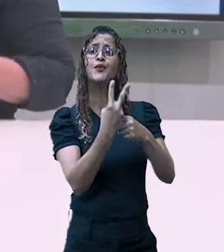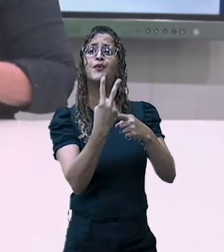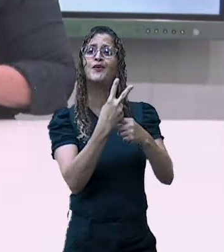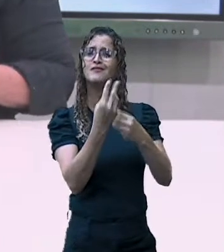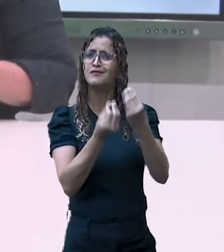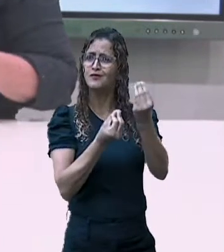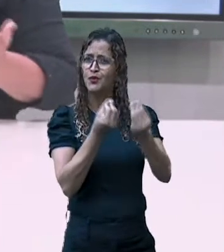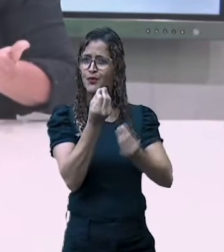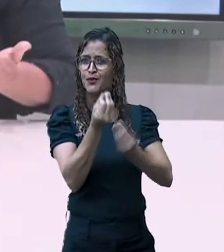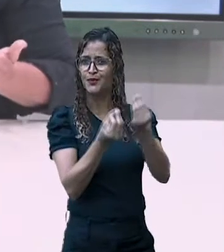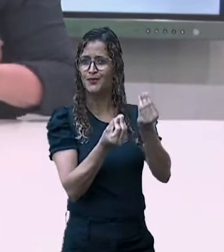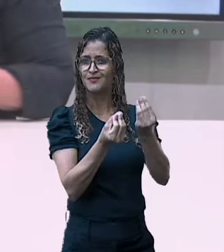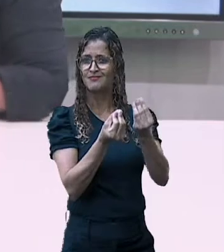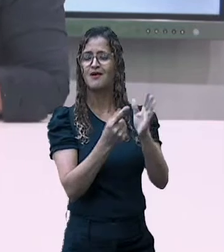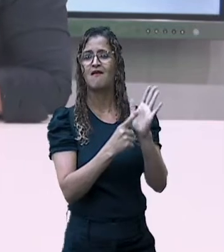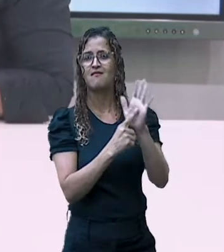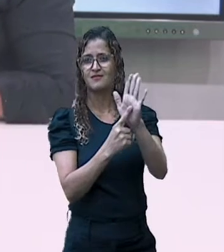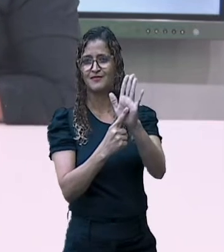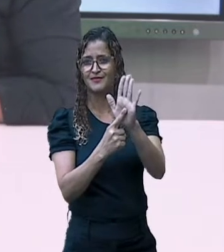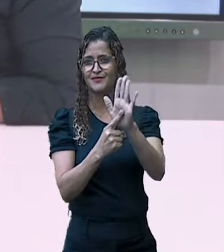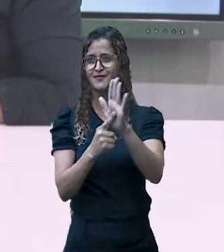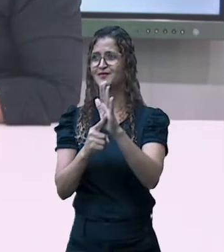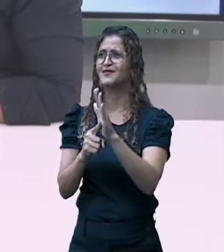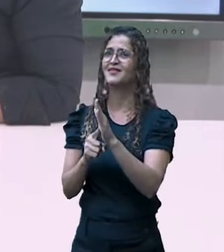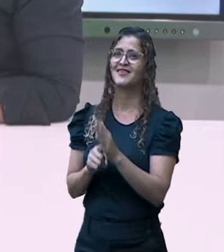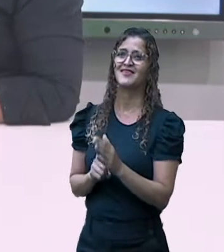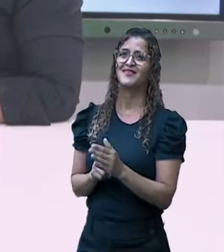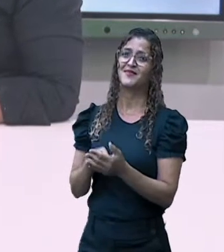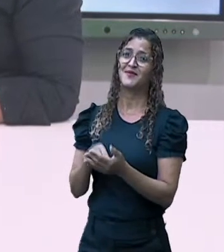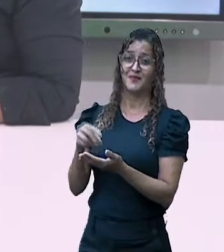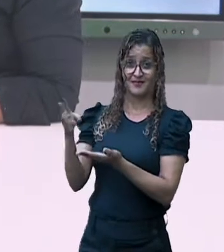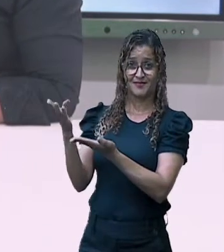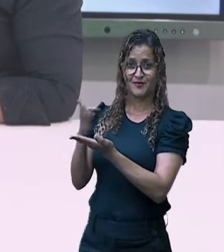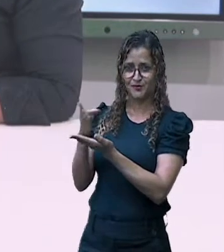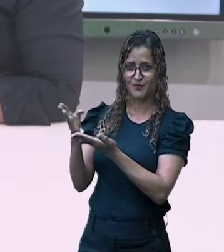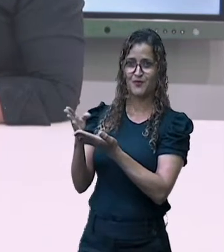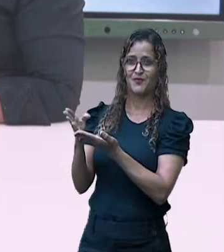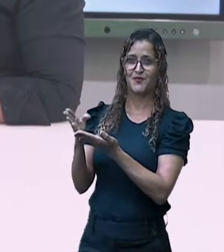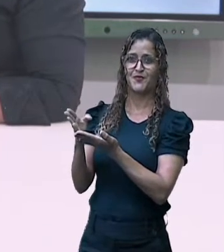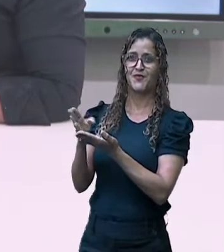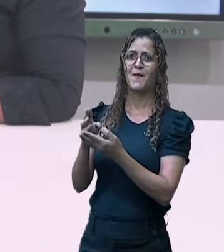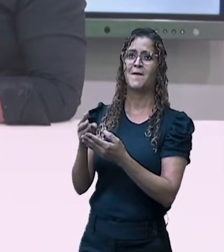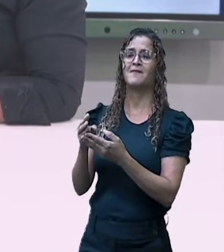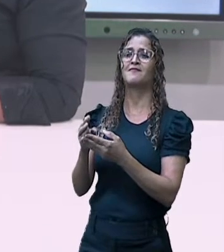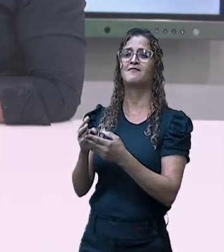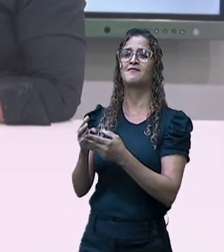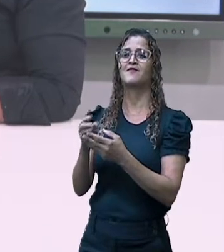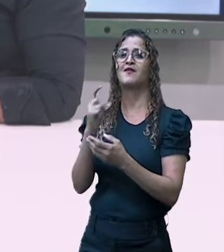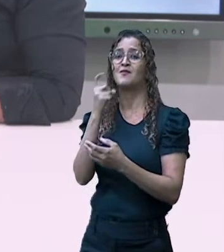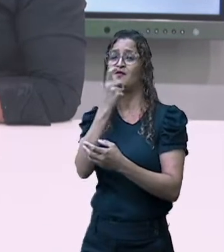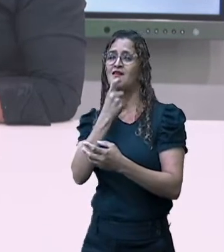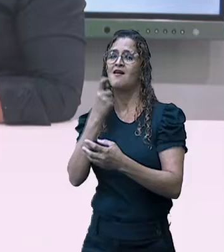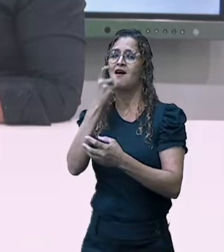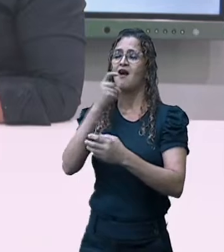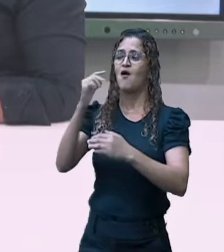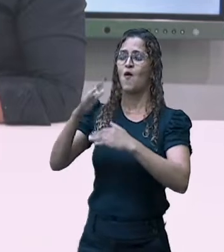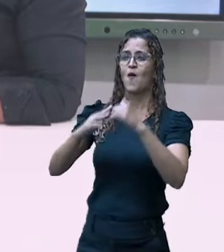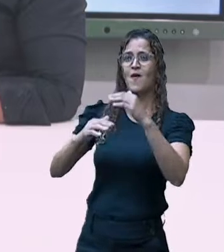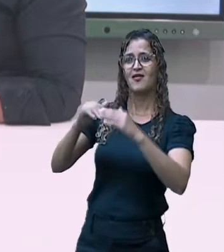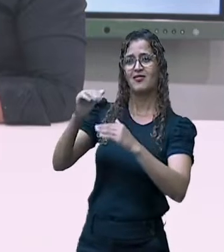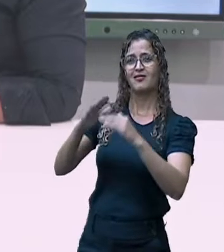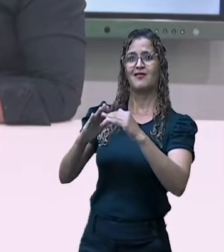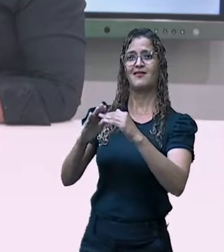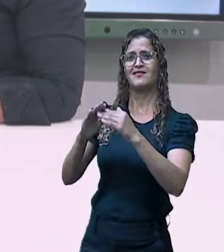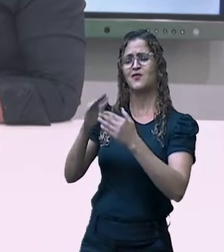os cuidados corretos. Tudo bem, Maria Cecília? Tudo bem, Solange? Obrigada pelo convite. Olá,